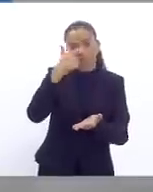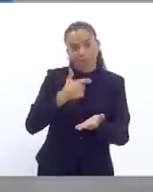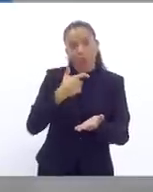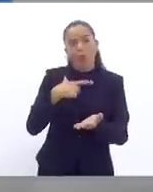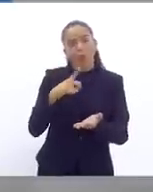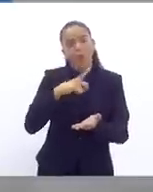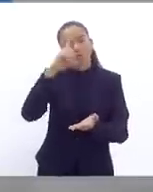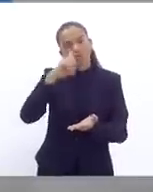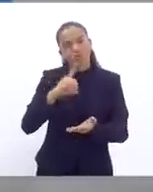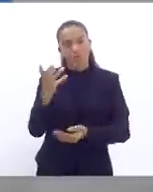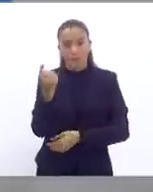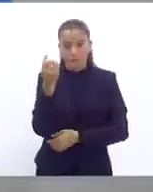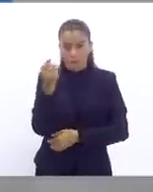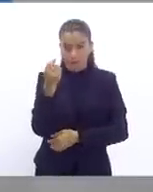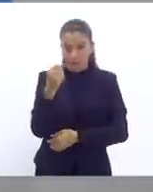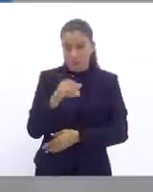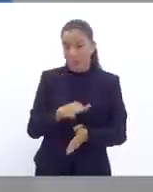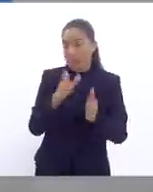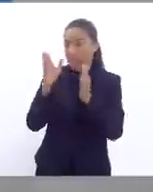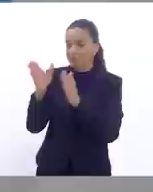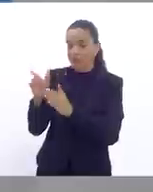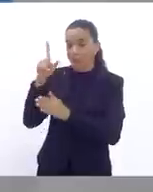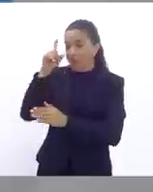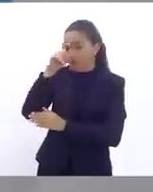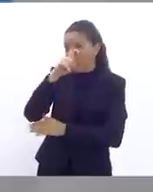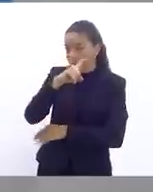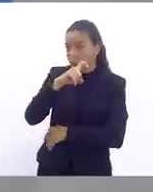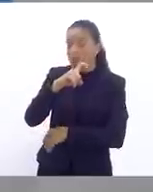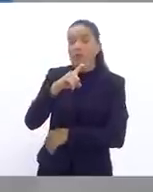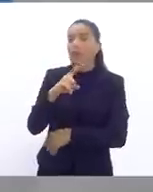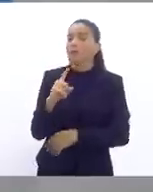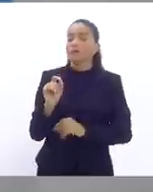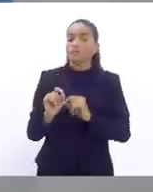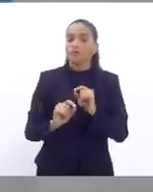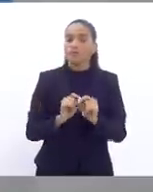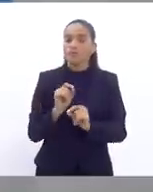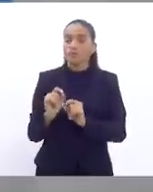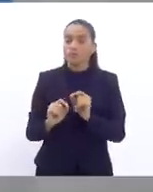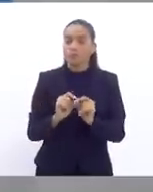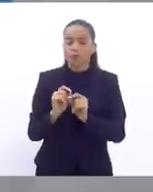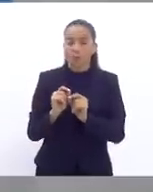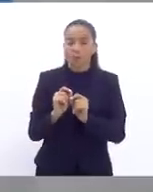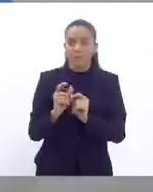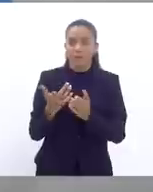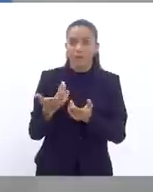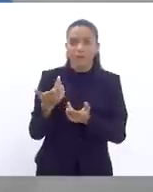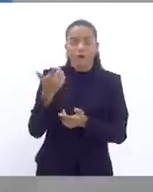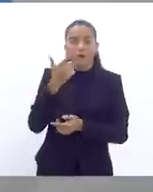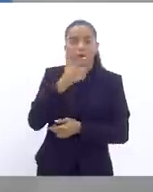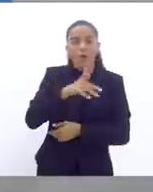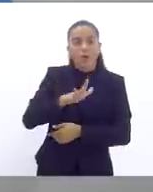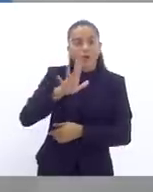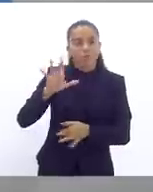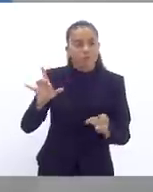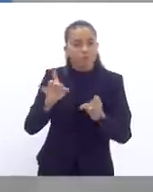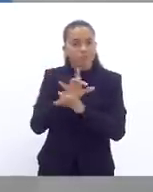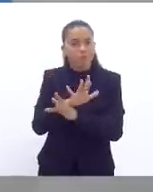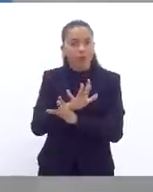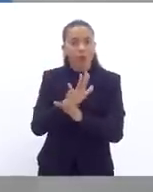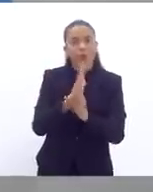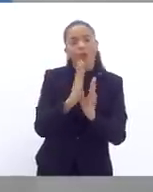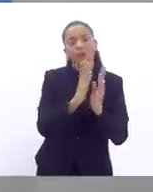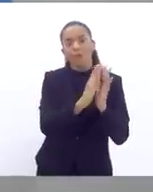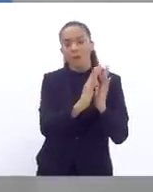pensionista passa pela dificuldade de dar fim né concluir o processo